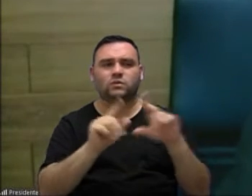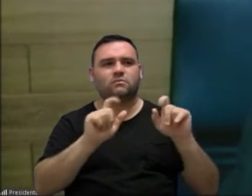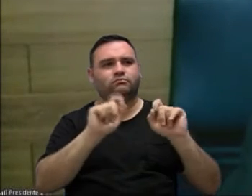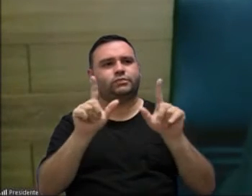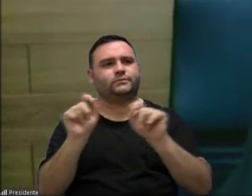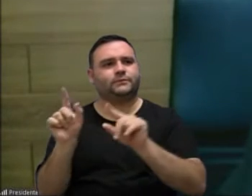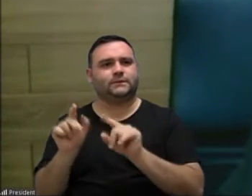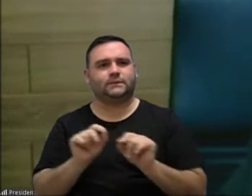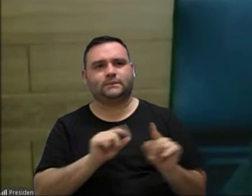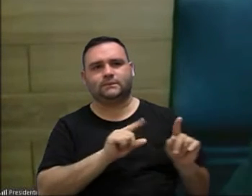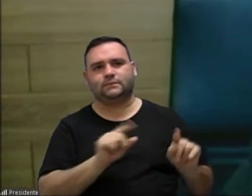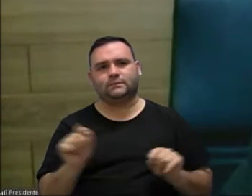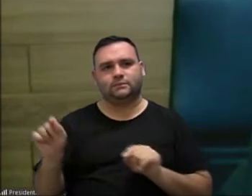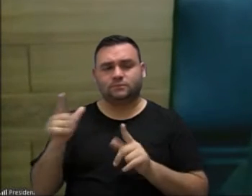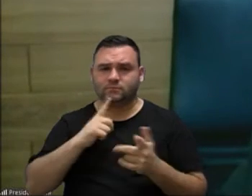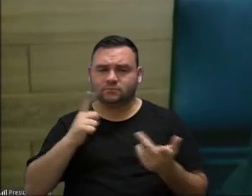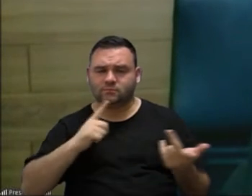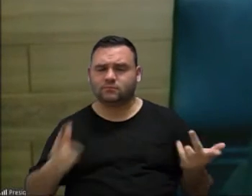abertas